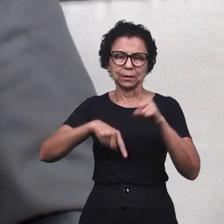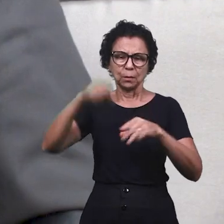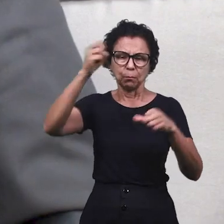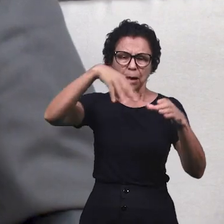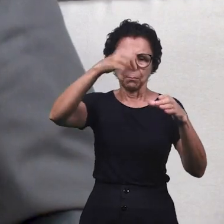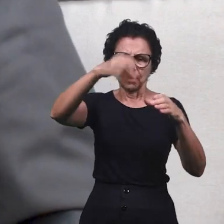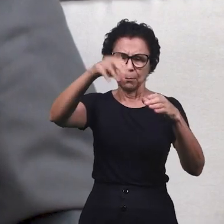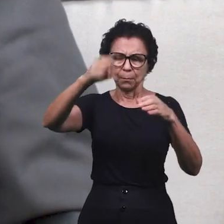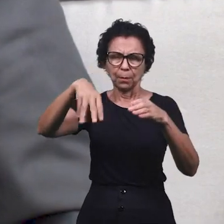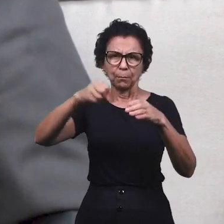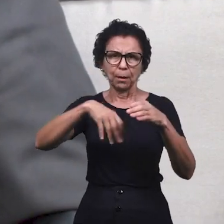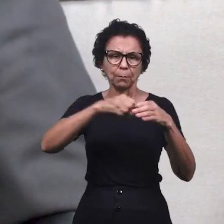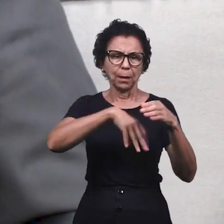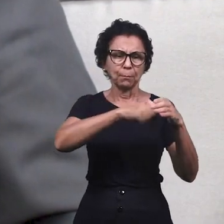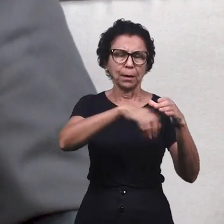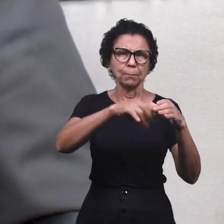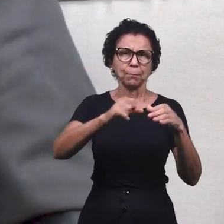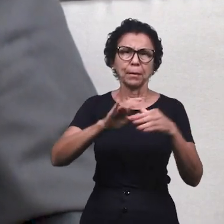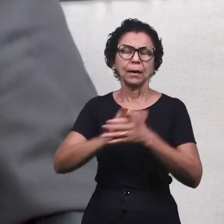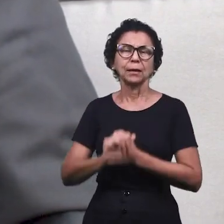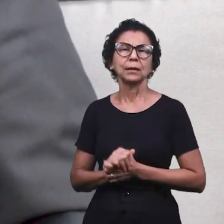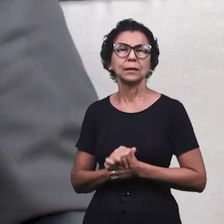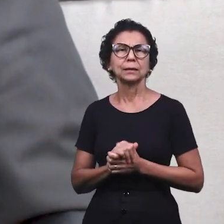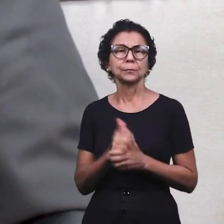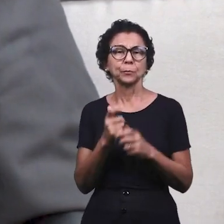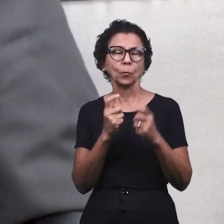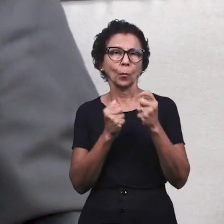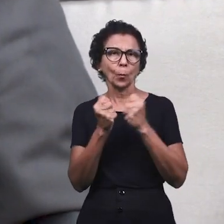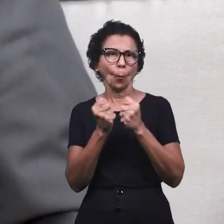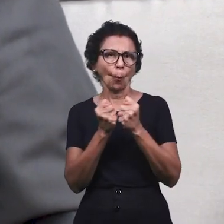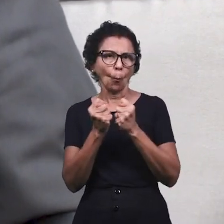o seu frete, pagando no final menos,